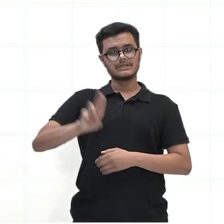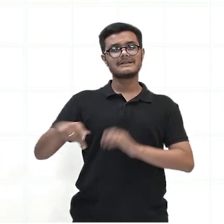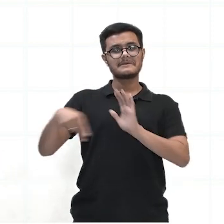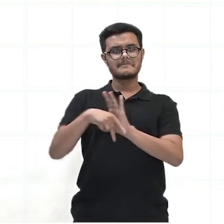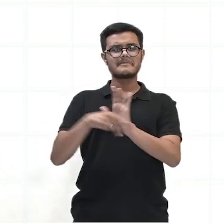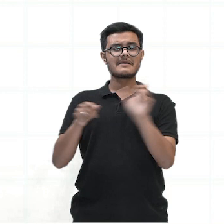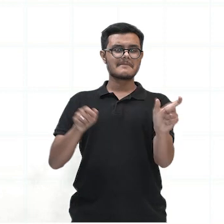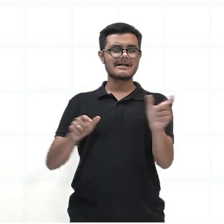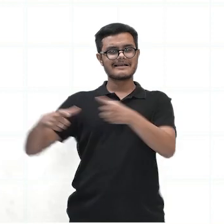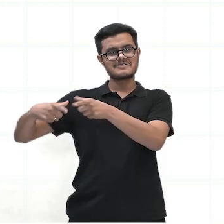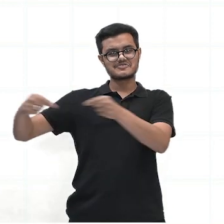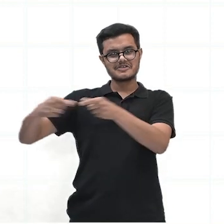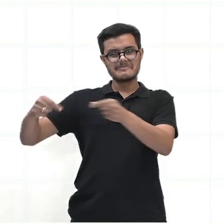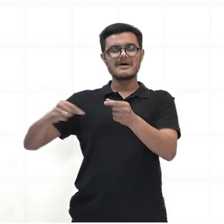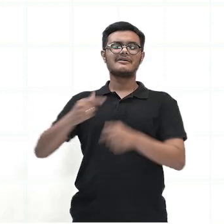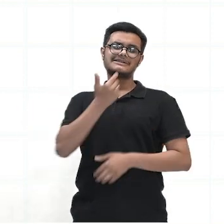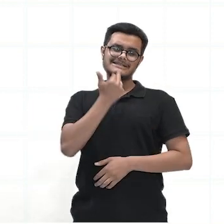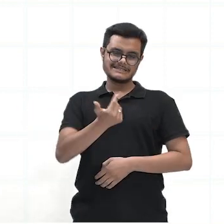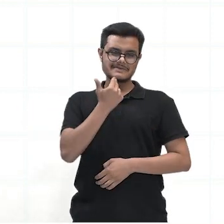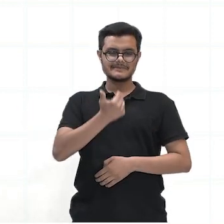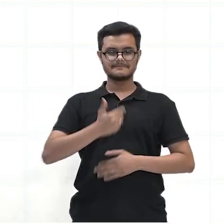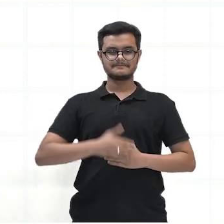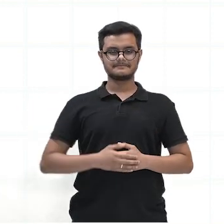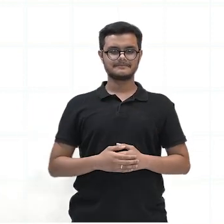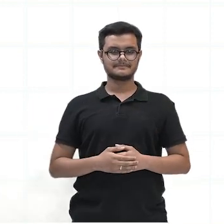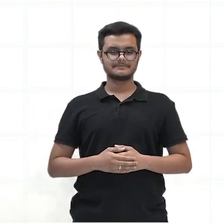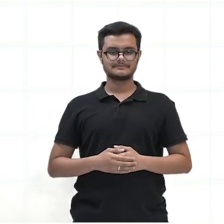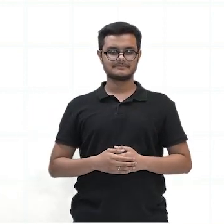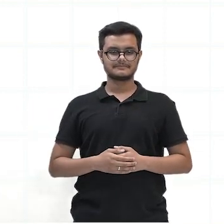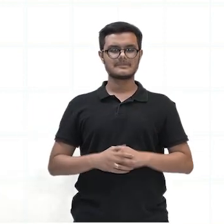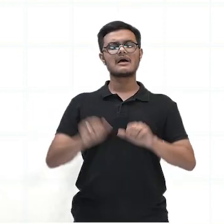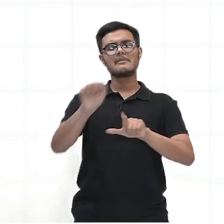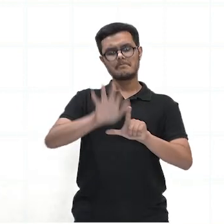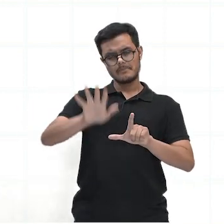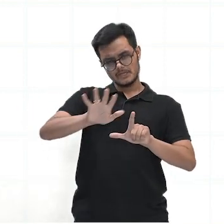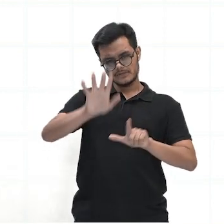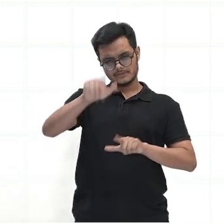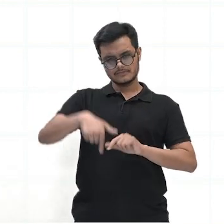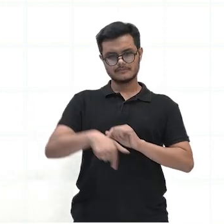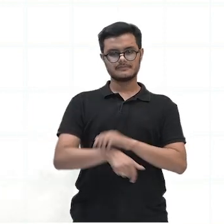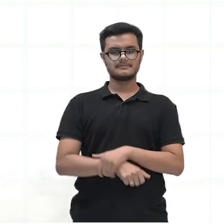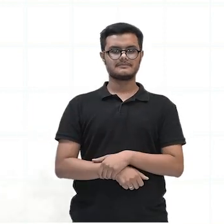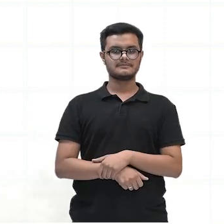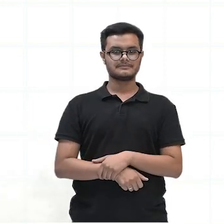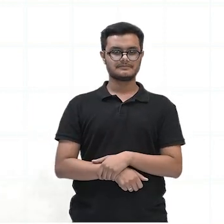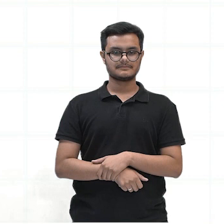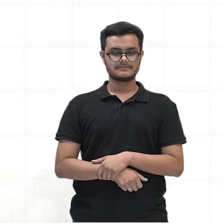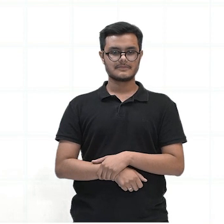japonesas para picture, que é a imagem, que é a letra E do emoji,